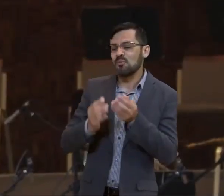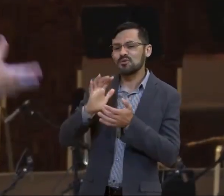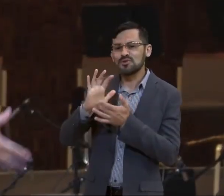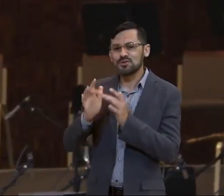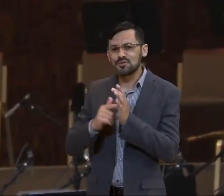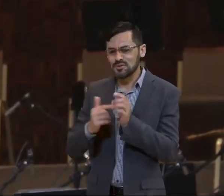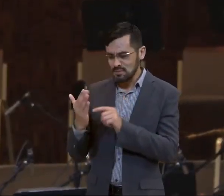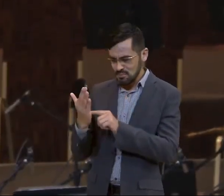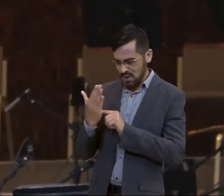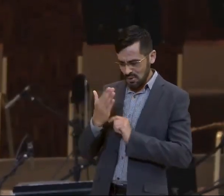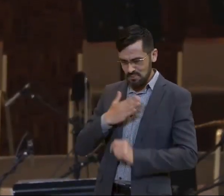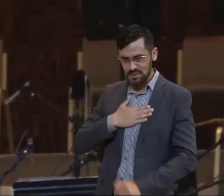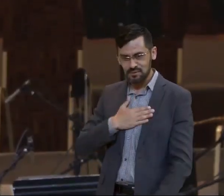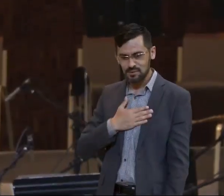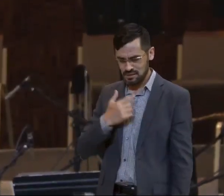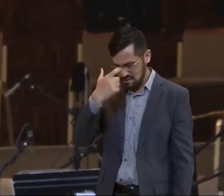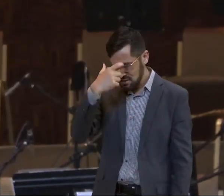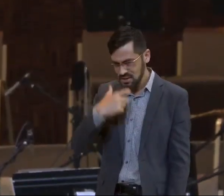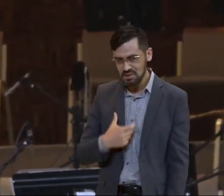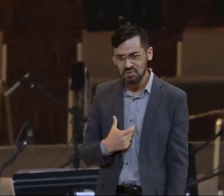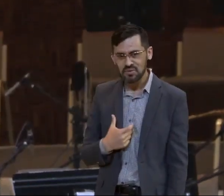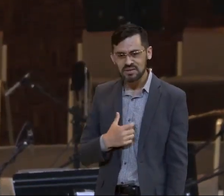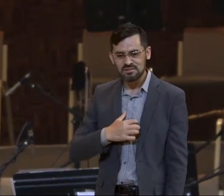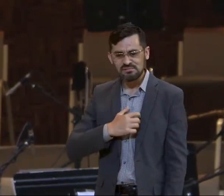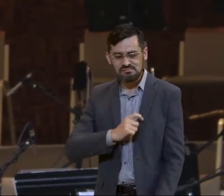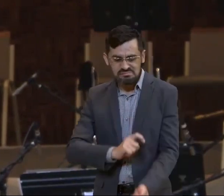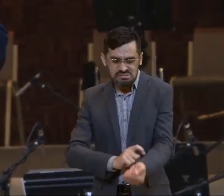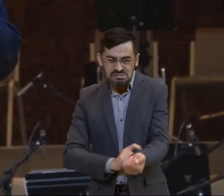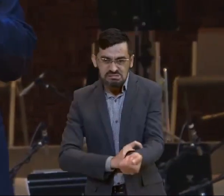amar um cara como eu? Bronco,